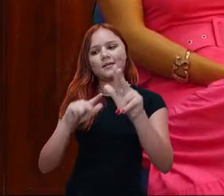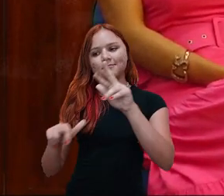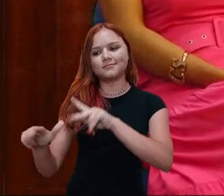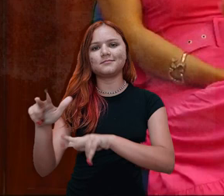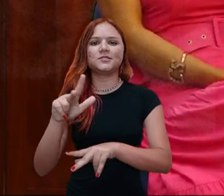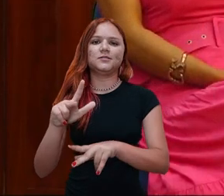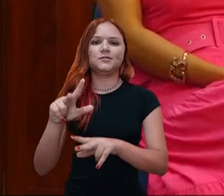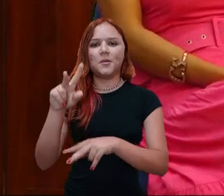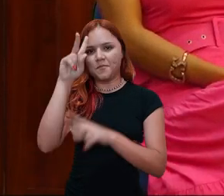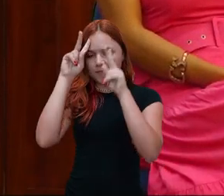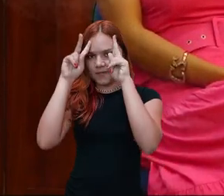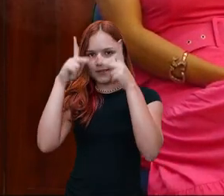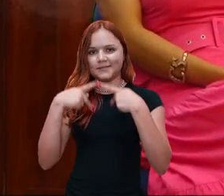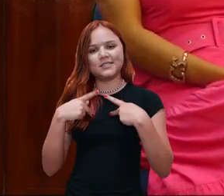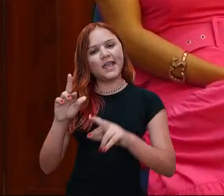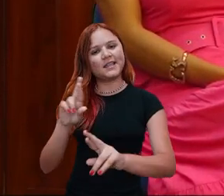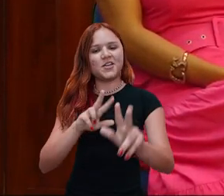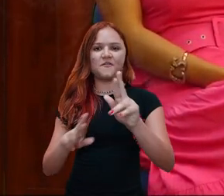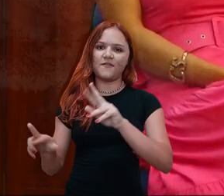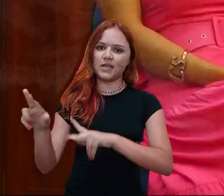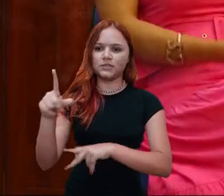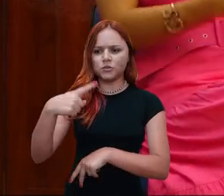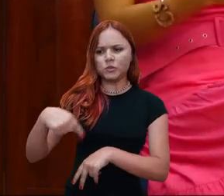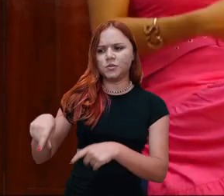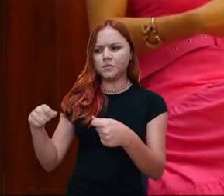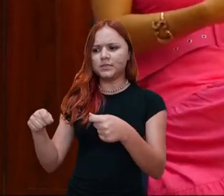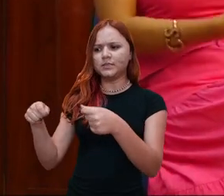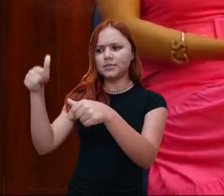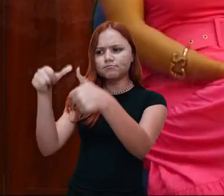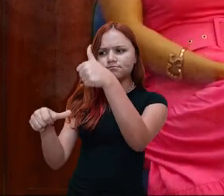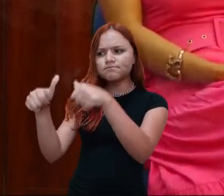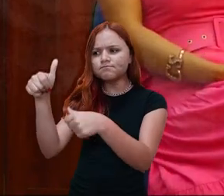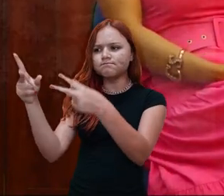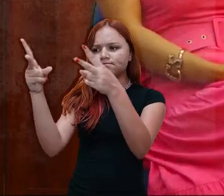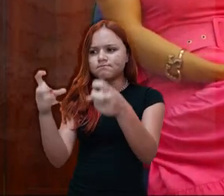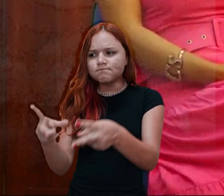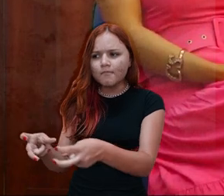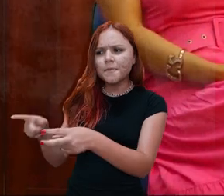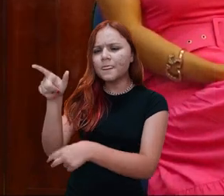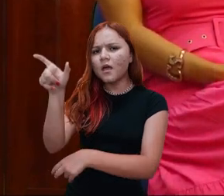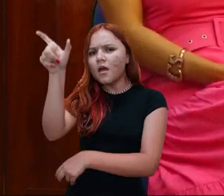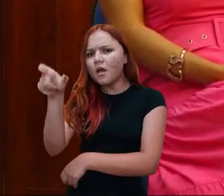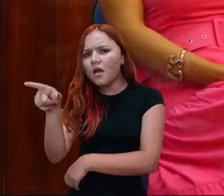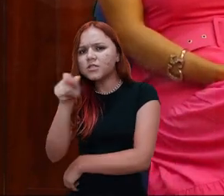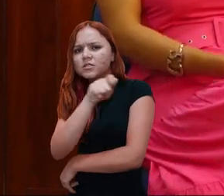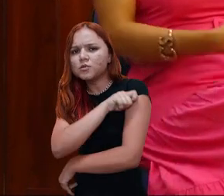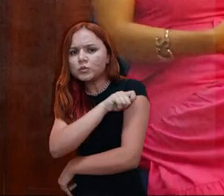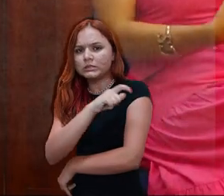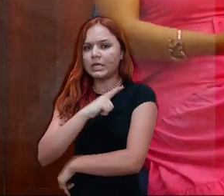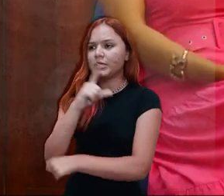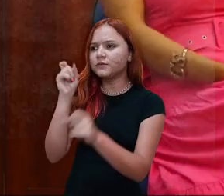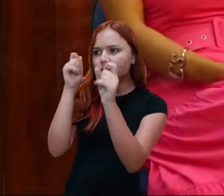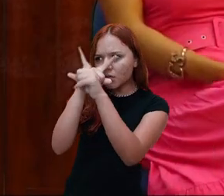personalidade. E é nisso que a gente tem que tentar enfocar, ver quais são as dificuldades que aquele aluno tem, para poder trazer